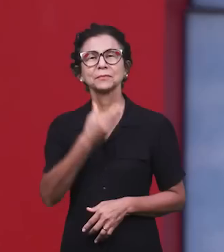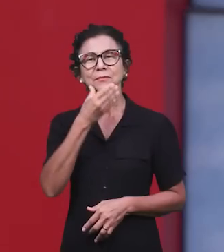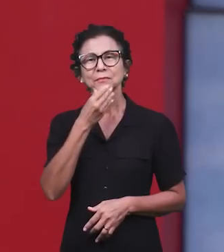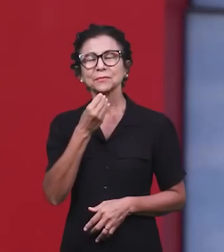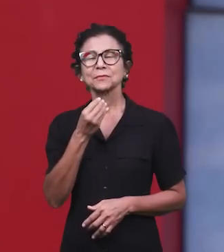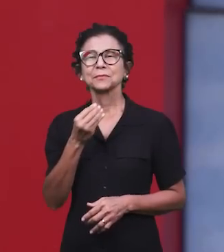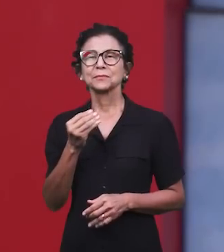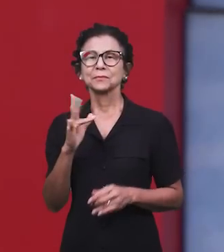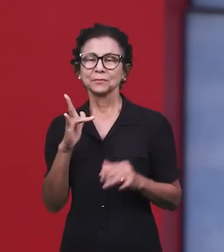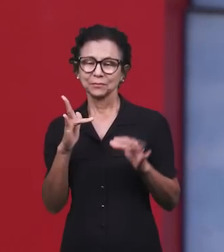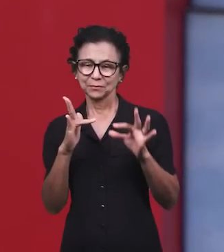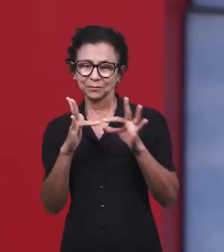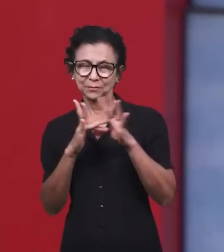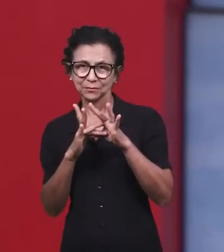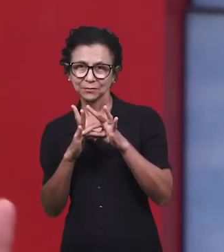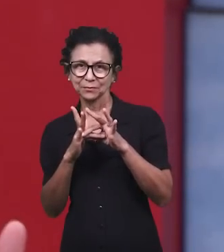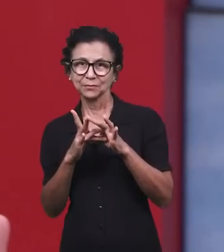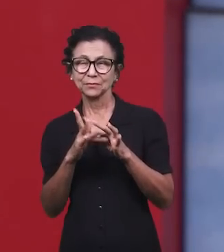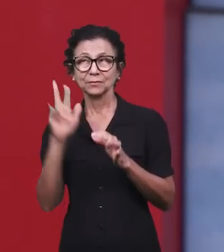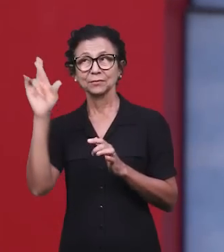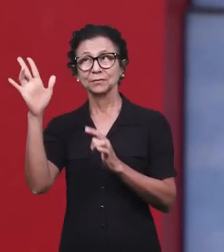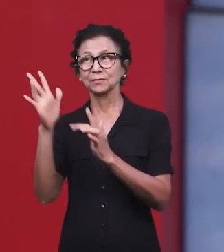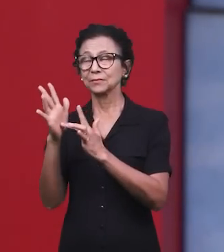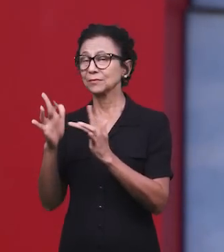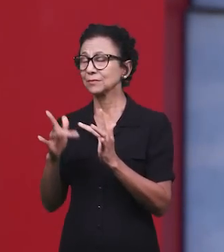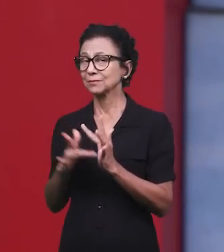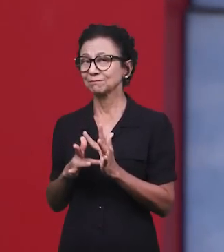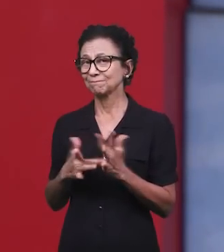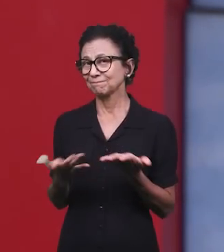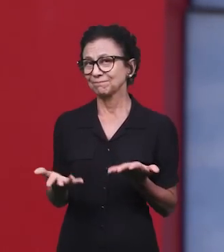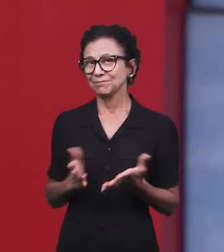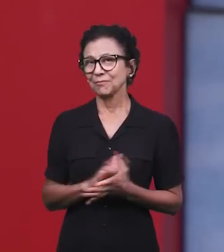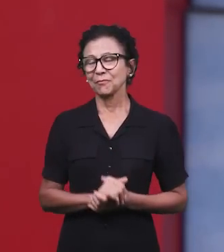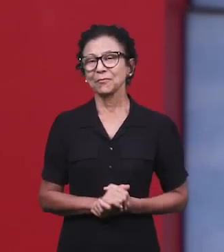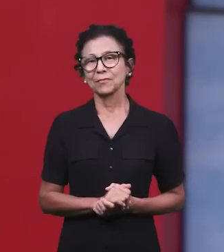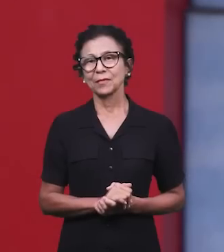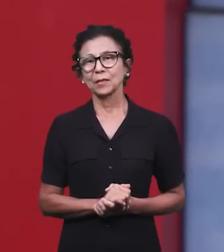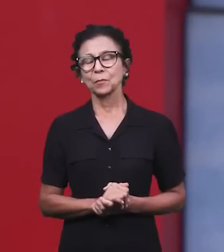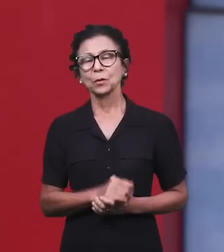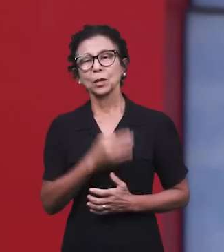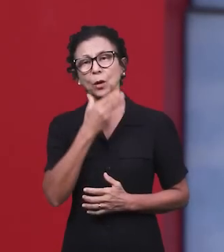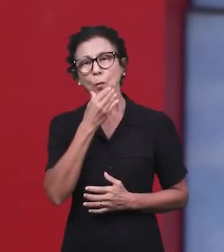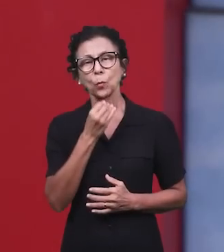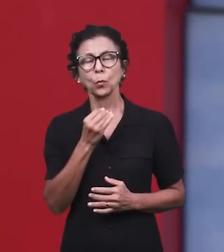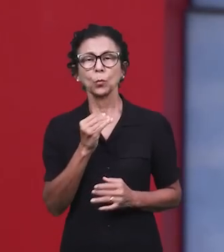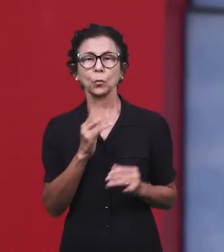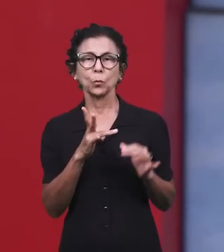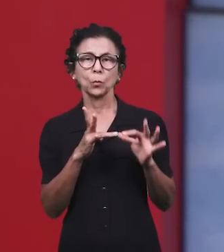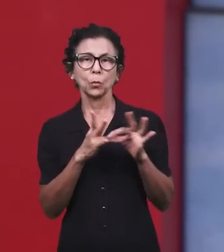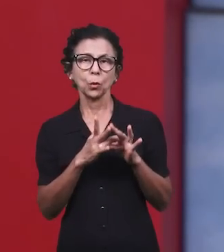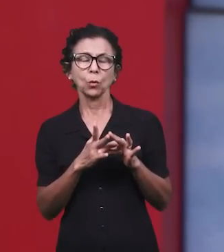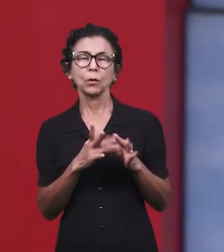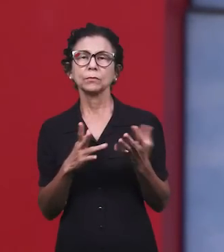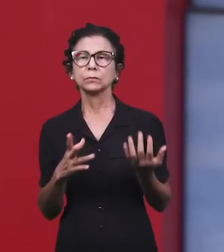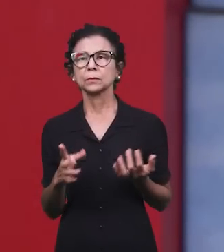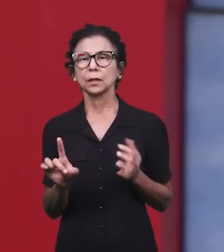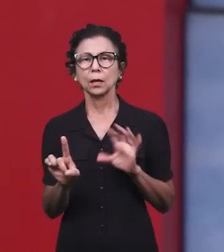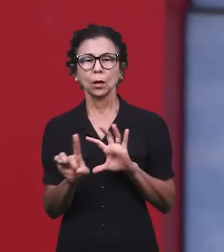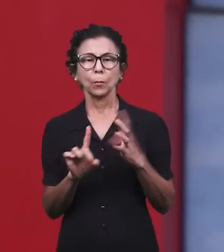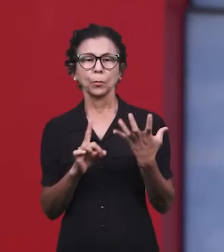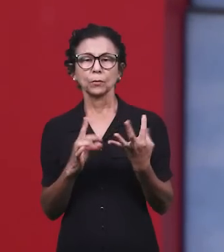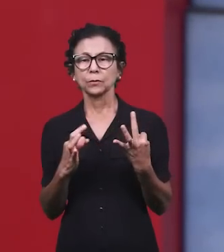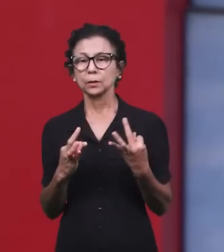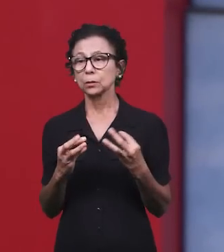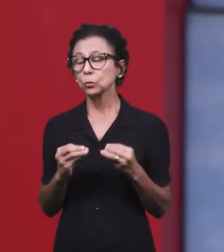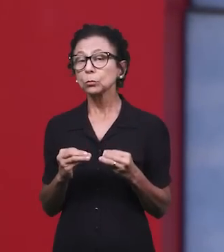noiva, a presença do noivo era tudo. Ela é ele que dava a provisão de tudo, do alimento. É ele